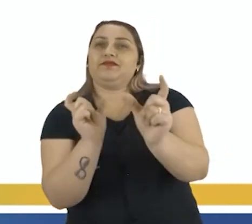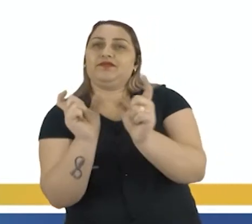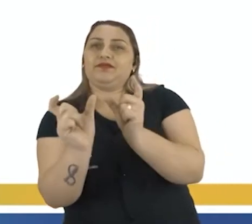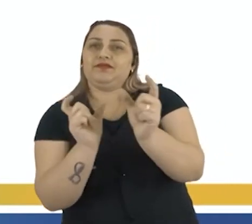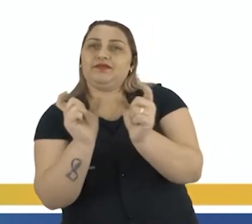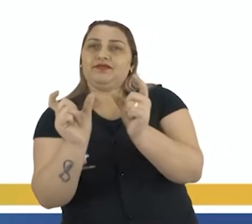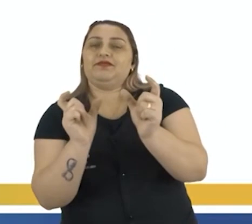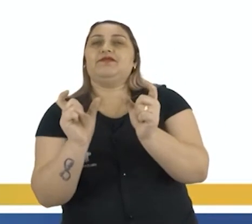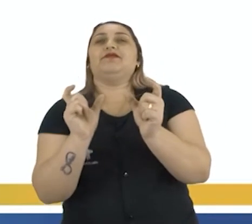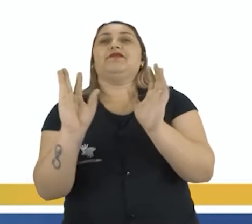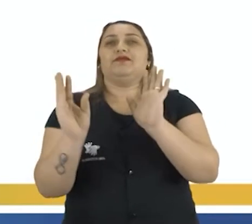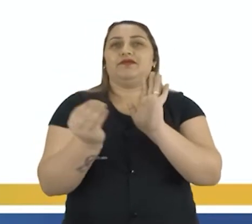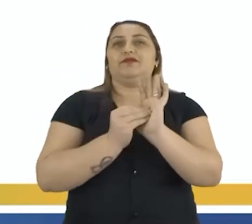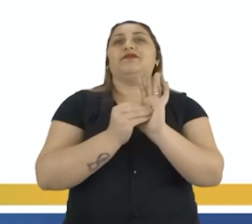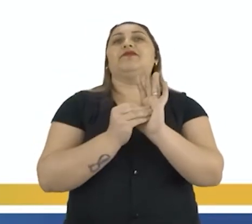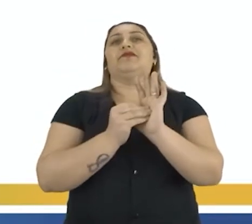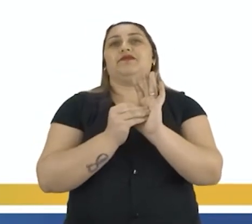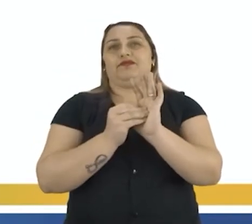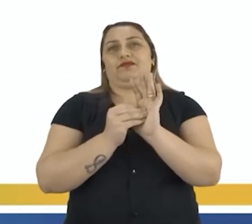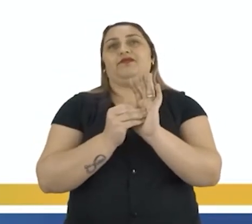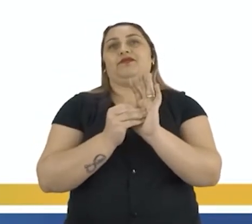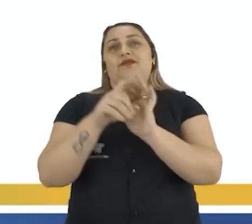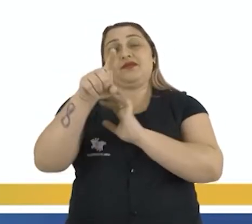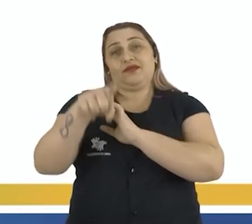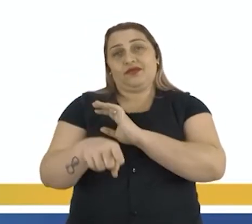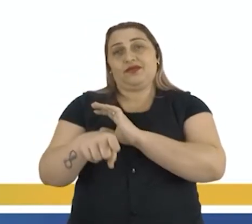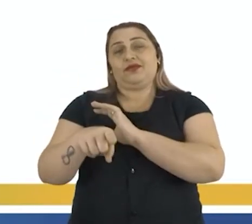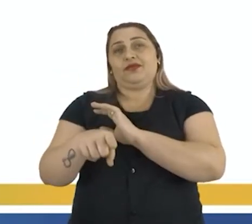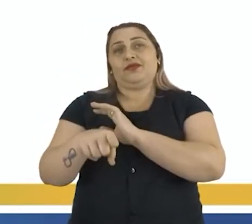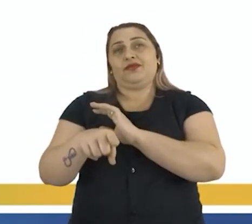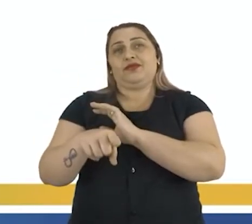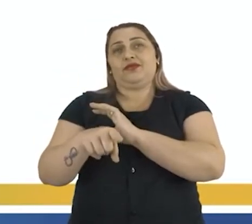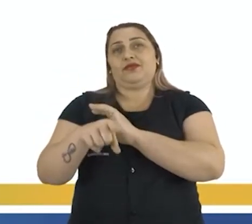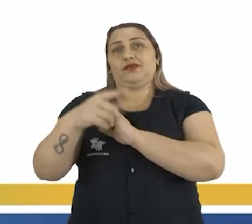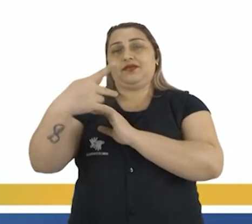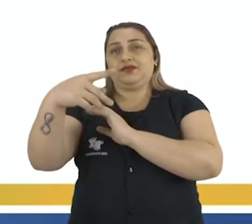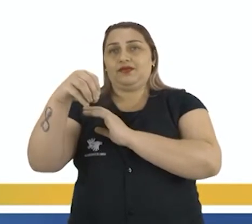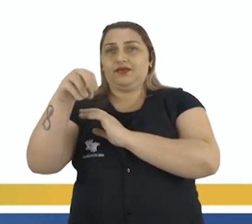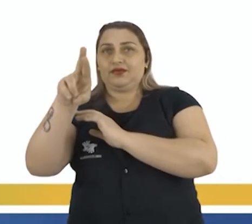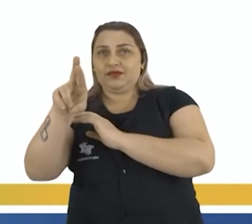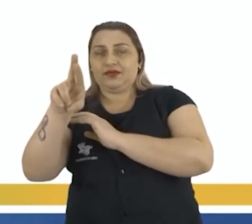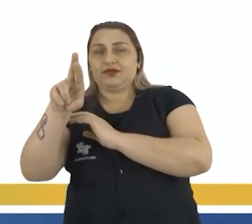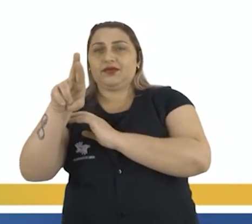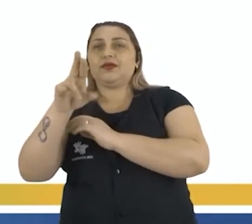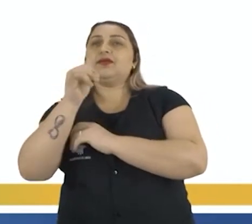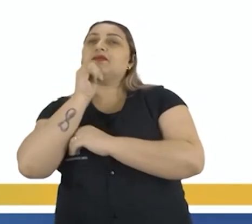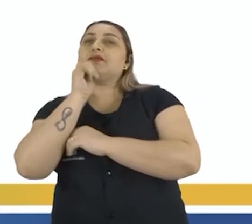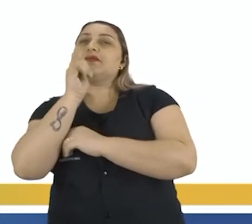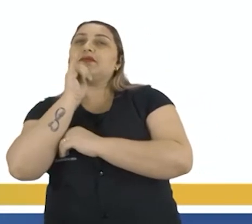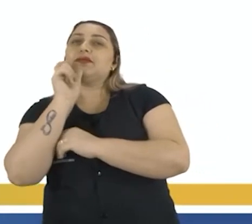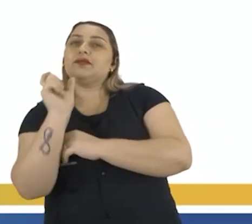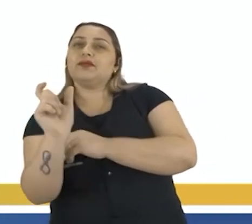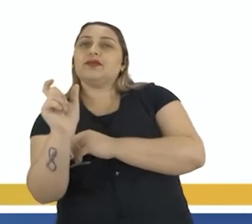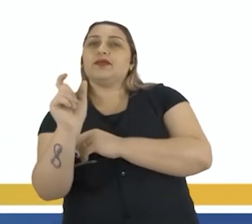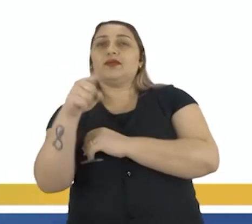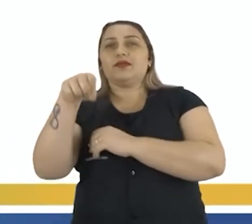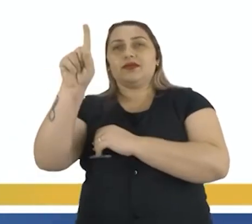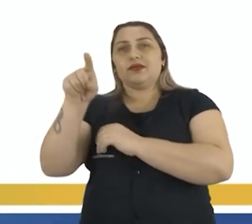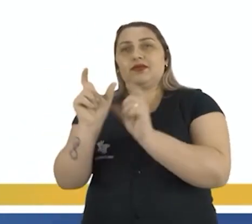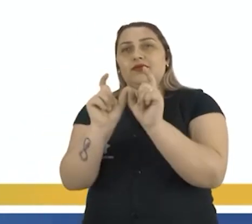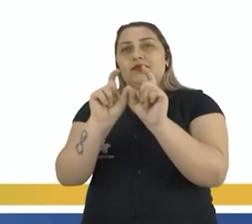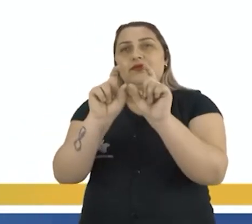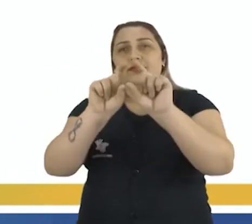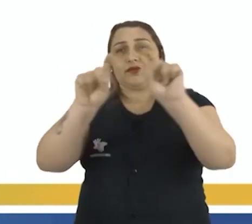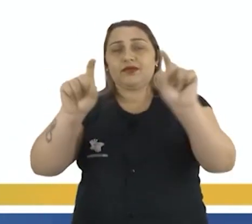gente está colocando aí em discussão do acento diferencial é o por. Olha só, a palavra por foi acentuada nessa